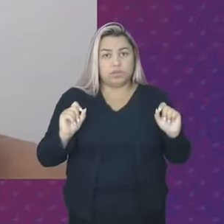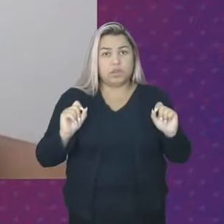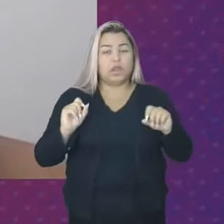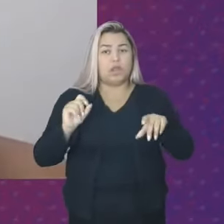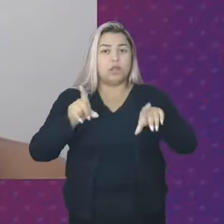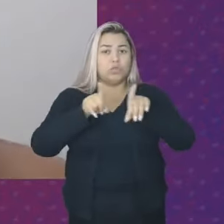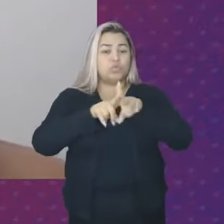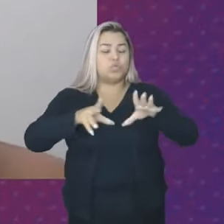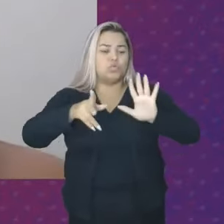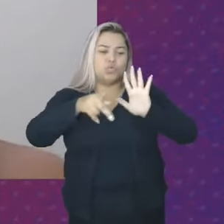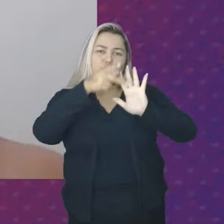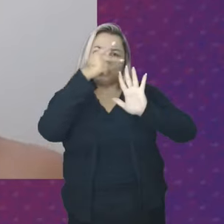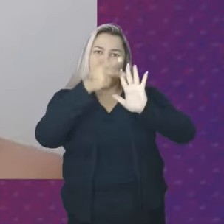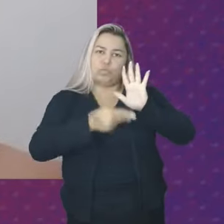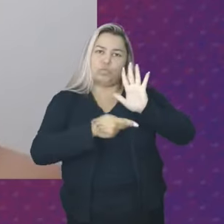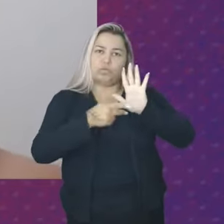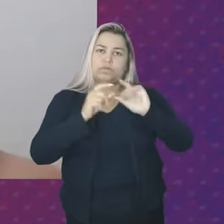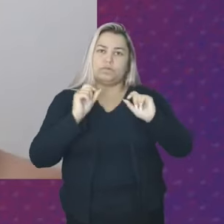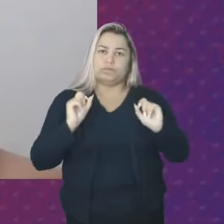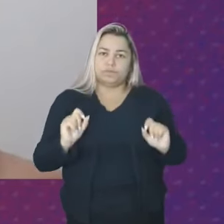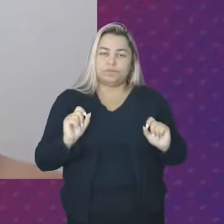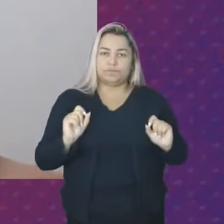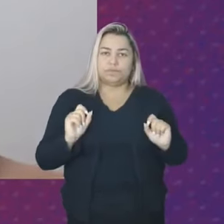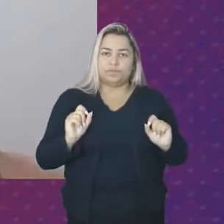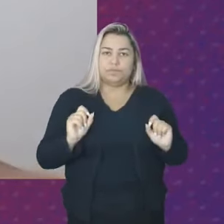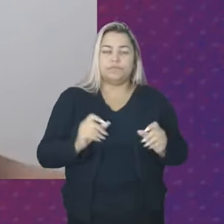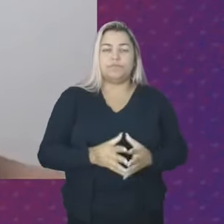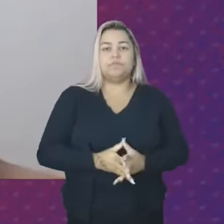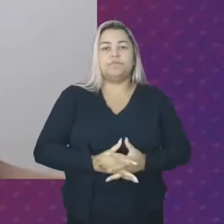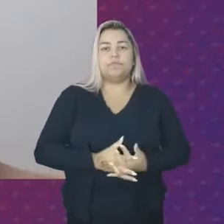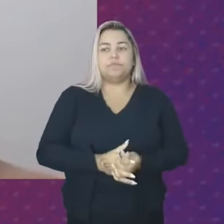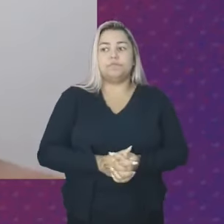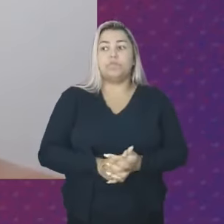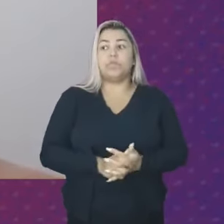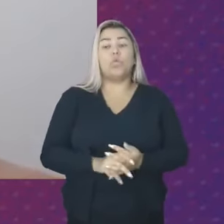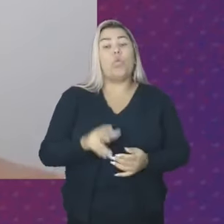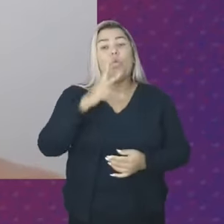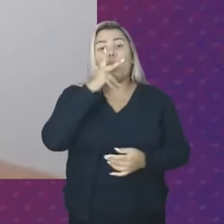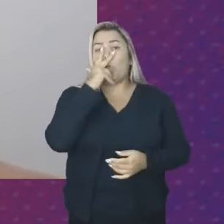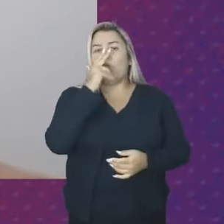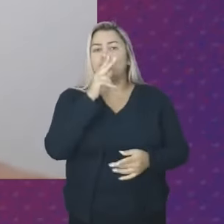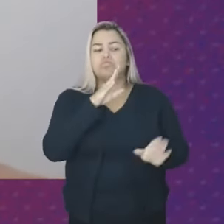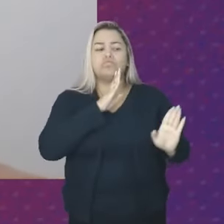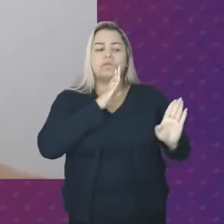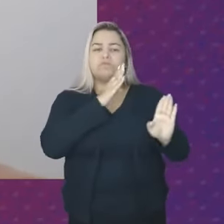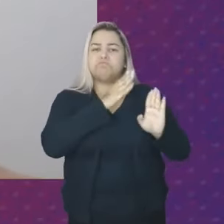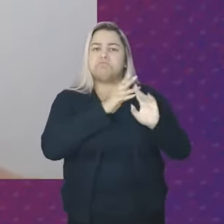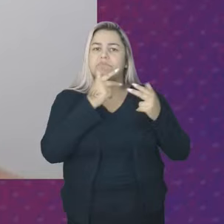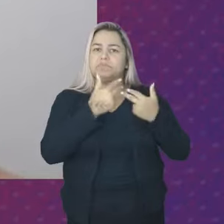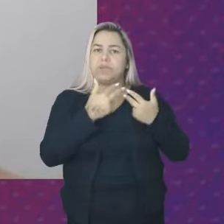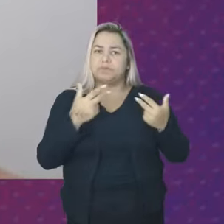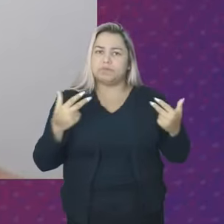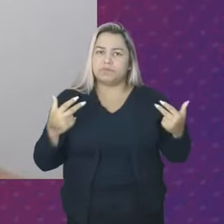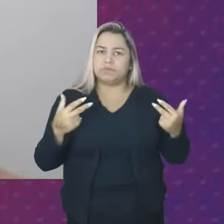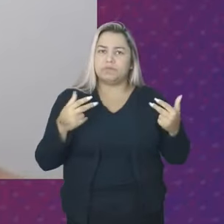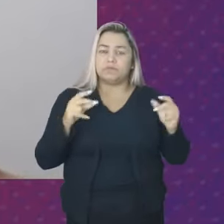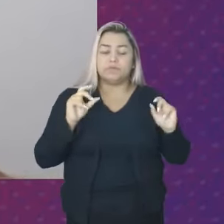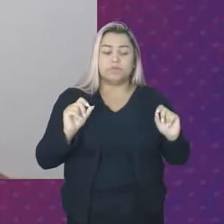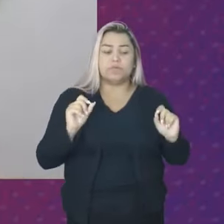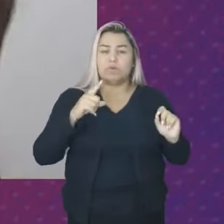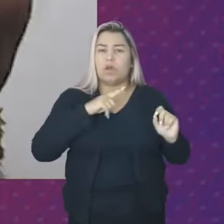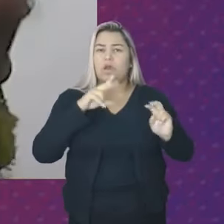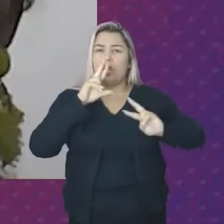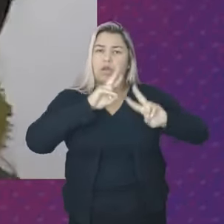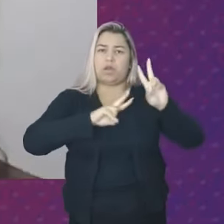de um projeto eleitoral. Então, eu acho que uma das principais coisas que precisam ser